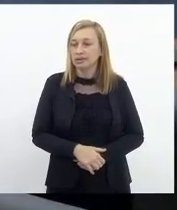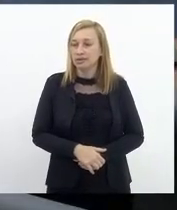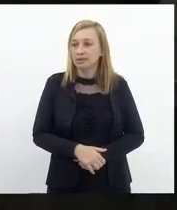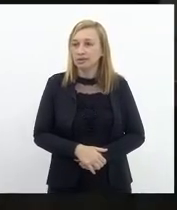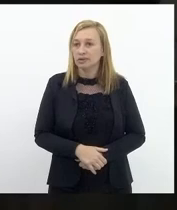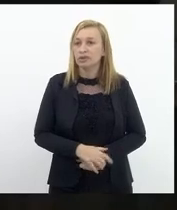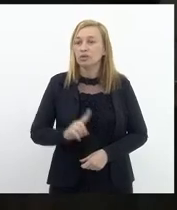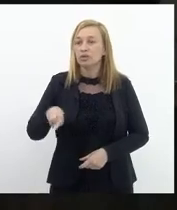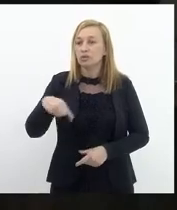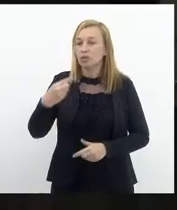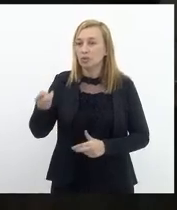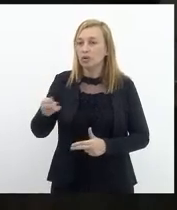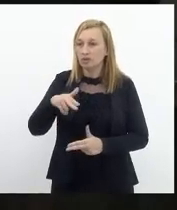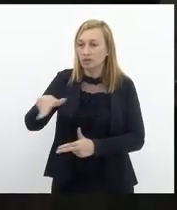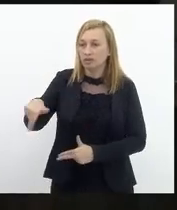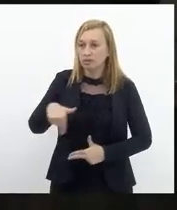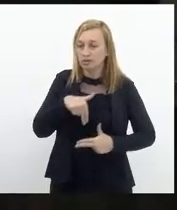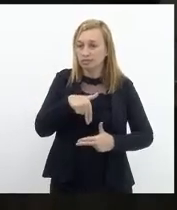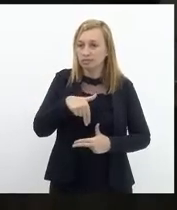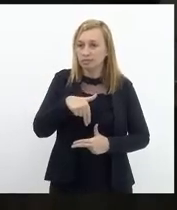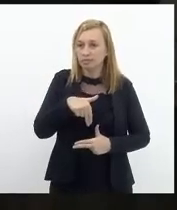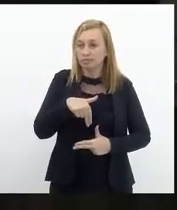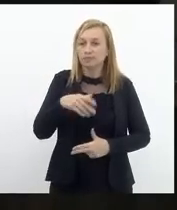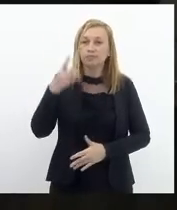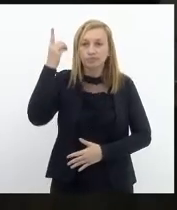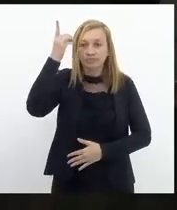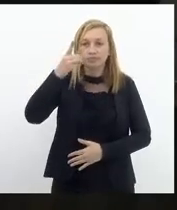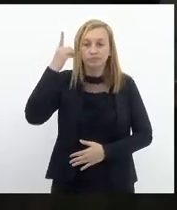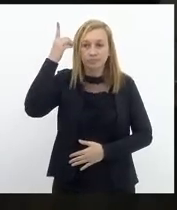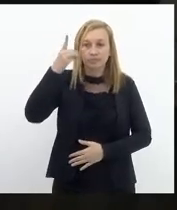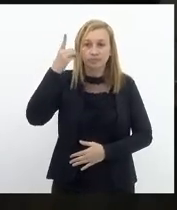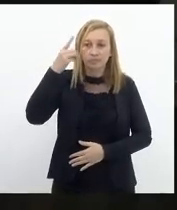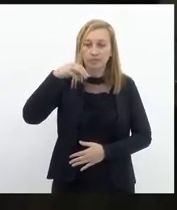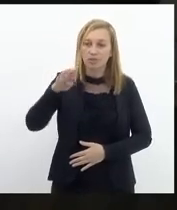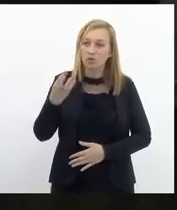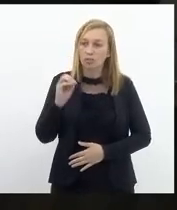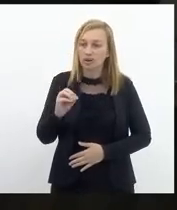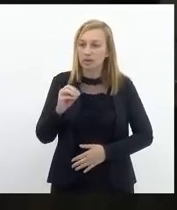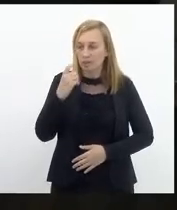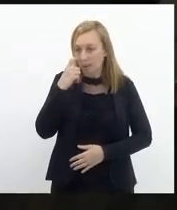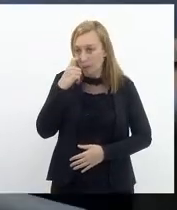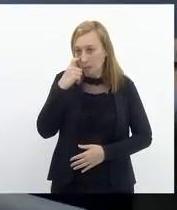próximo orador escrito é o novo deputado Márcio Galberto